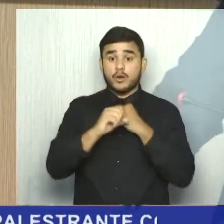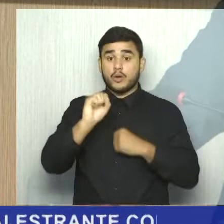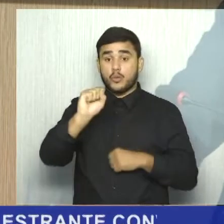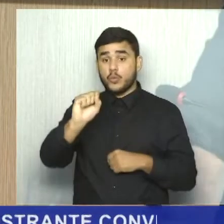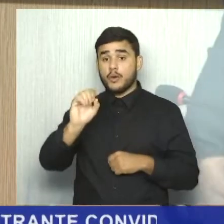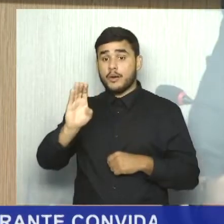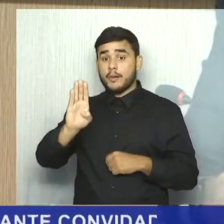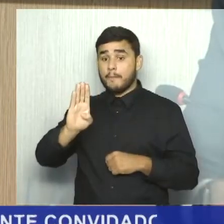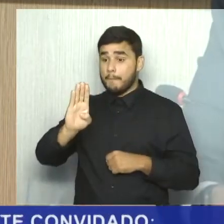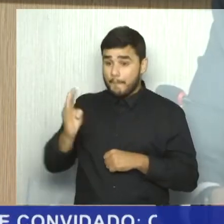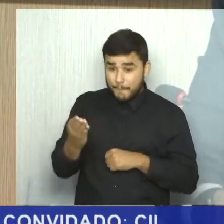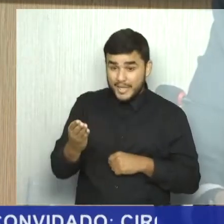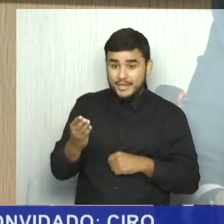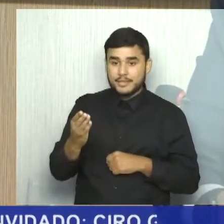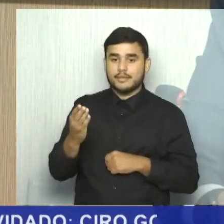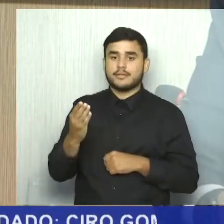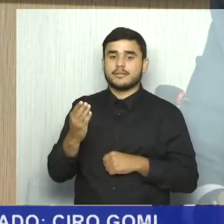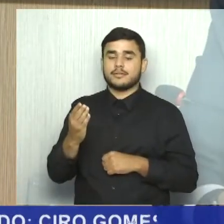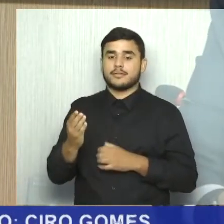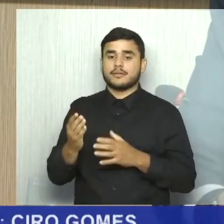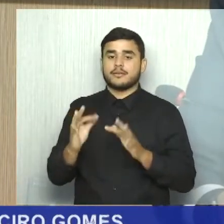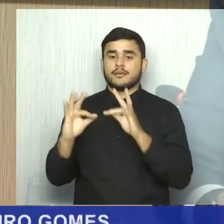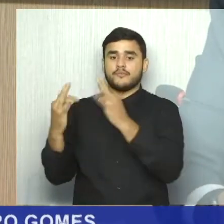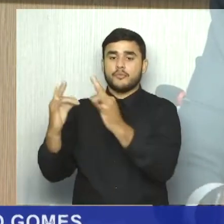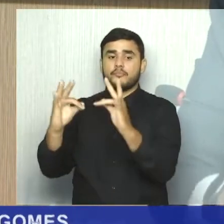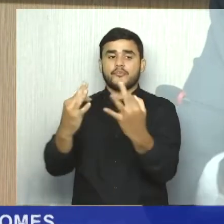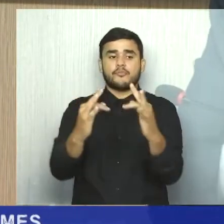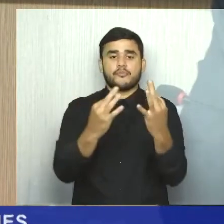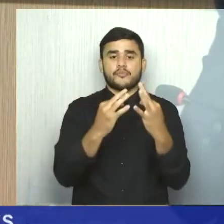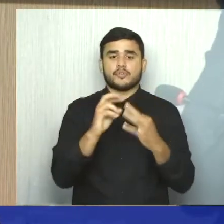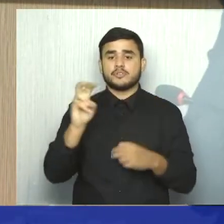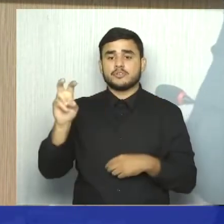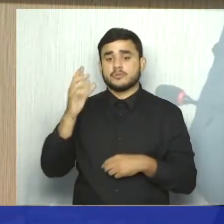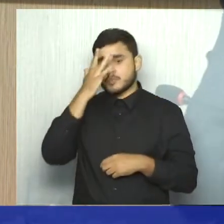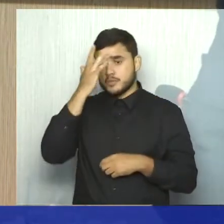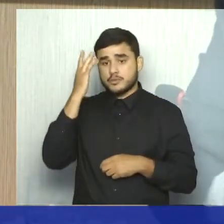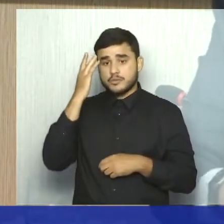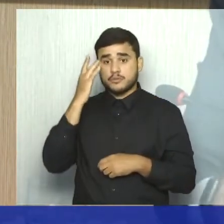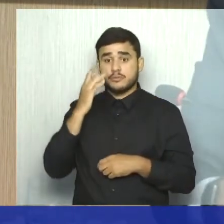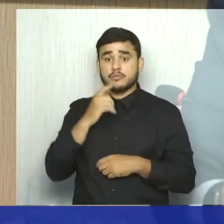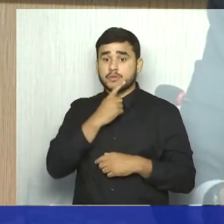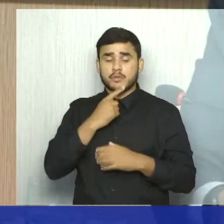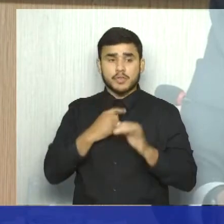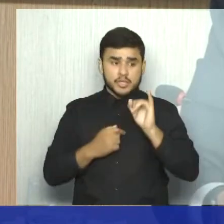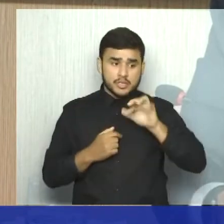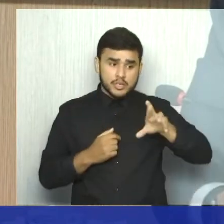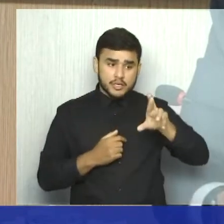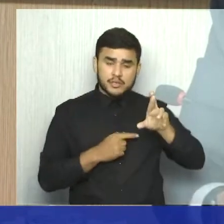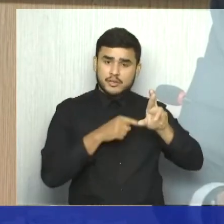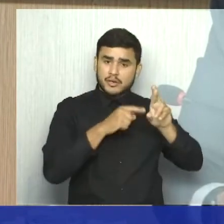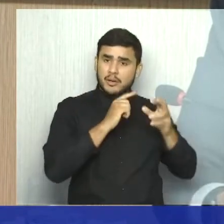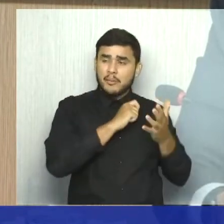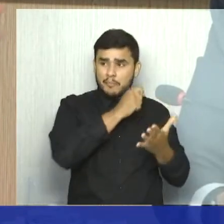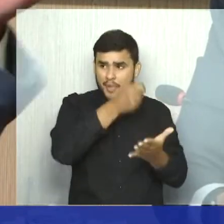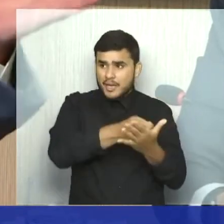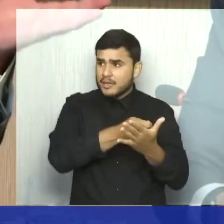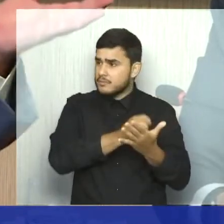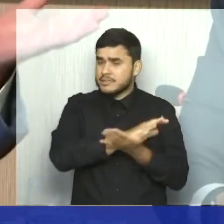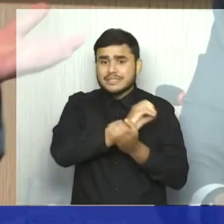reais de dividendos para 5 pessoas, 5 famílias. Sabe quanto eles pagaram de imposto de renda? Nem um centavo.